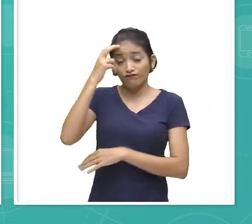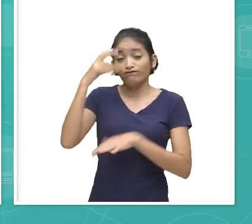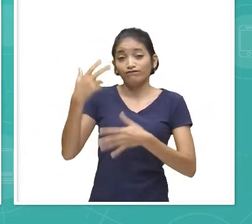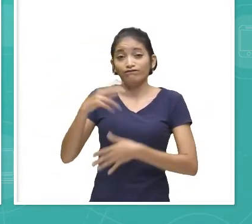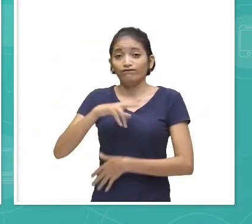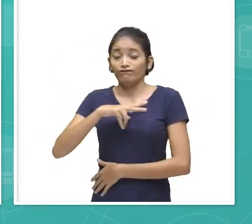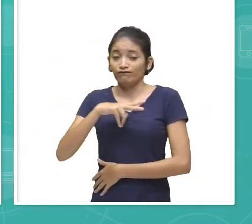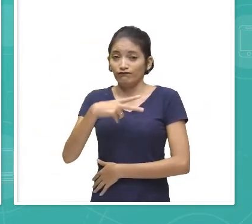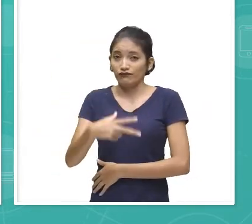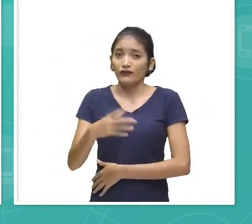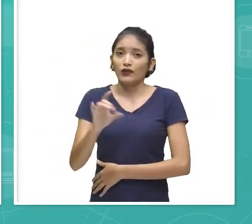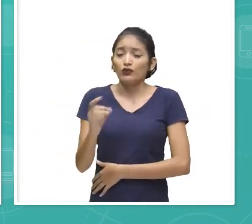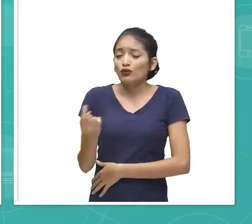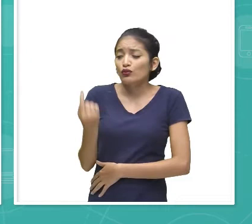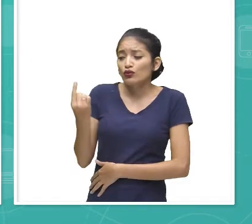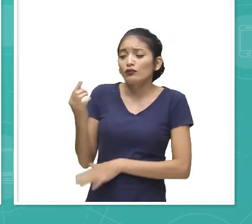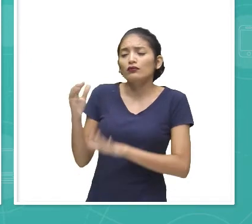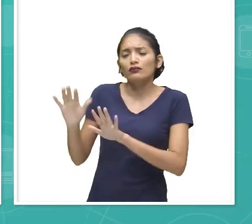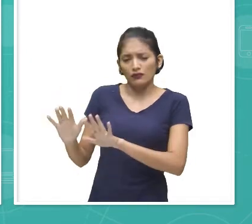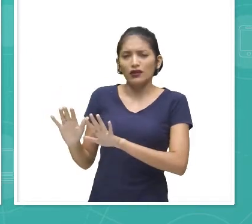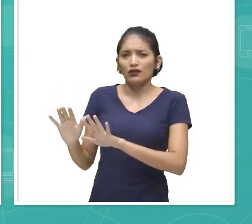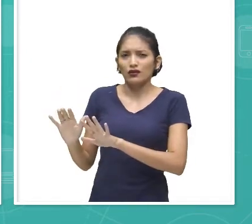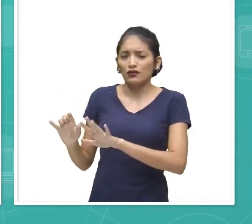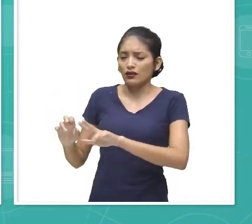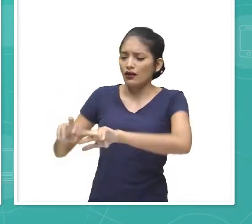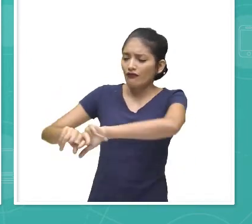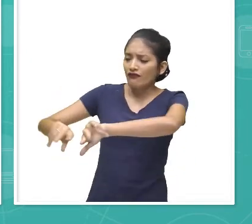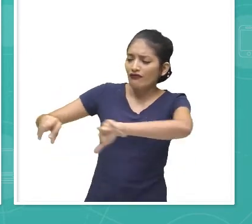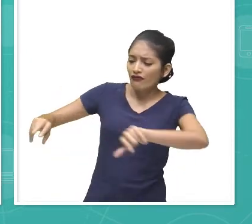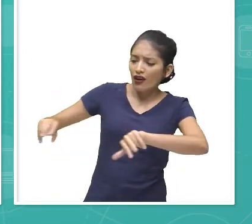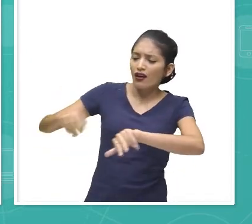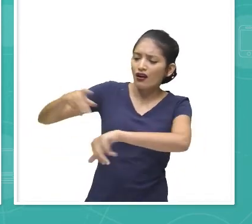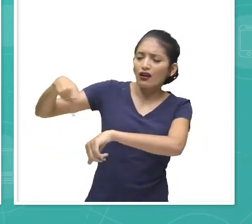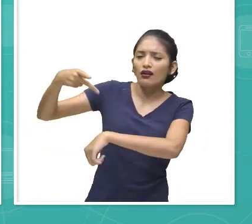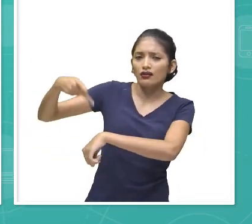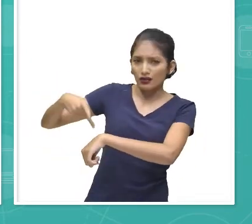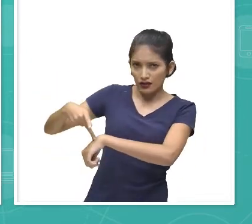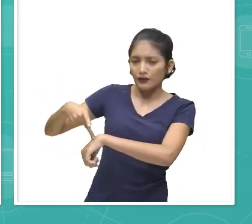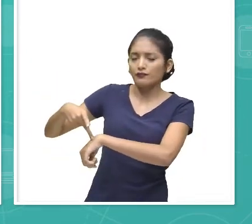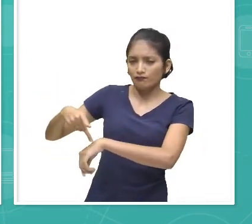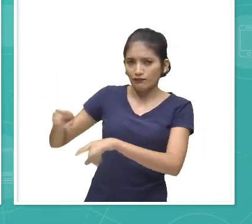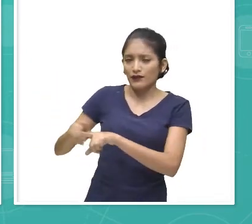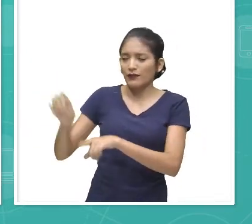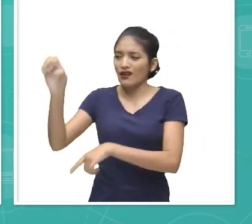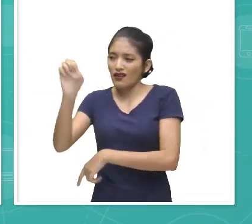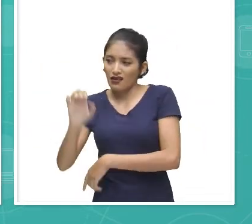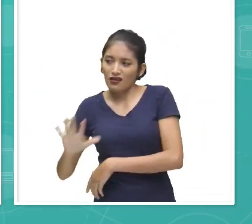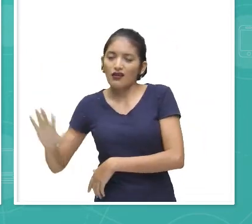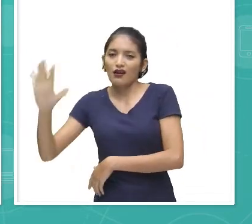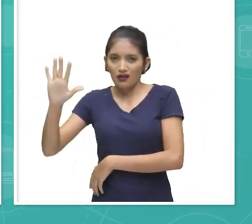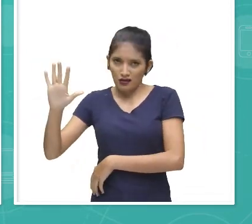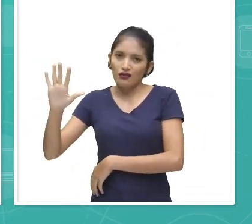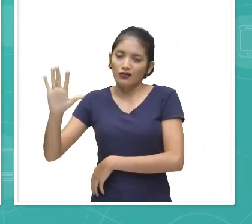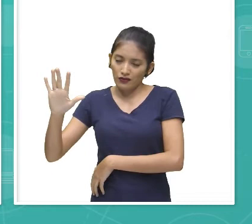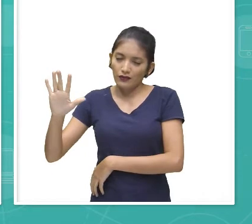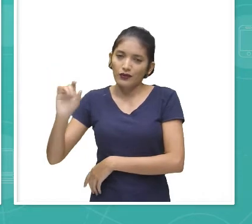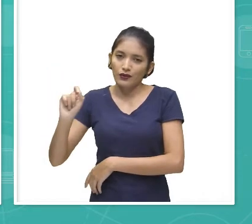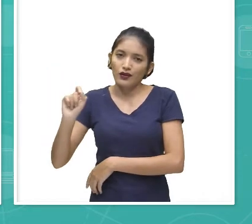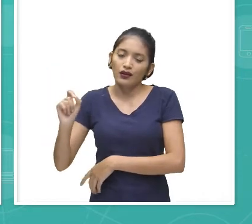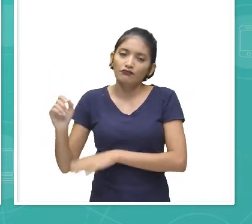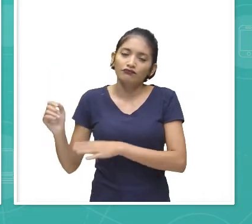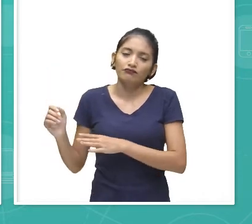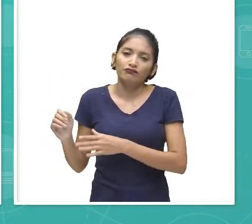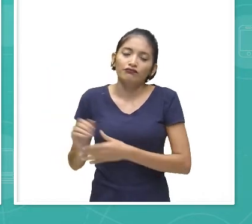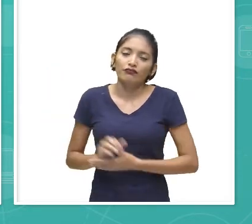né, não só eles também, mas várias outras grandes potências europeias naquele momento,